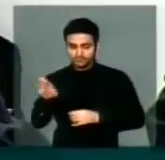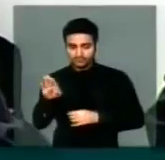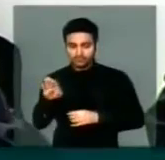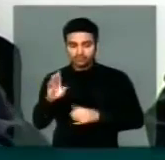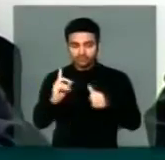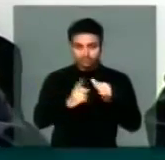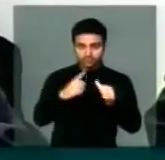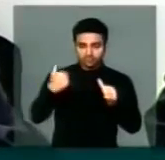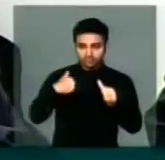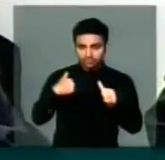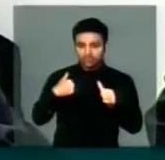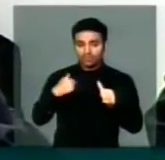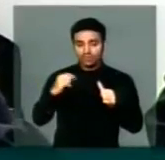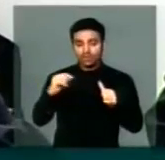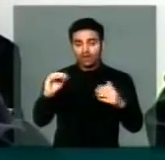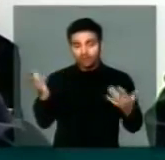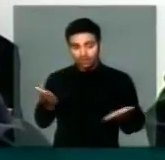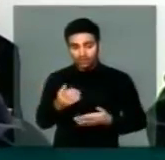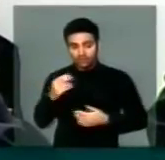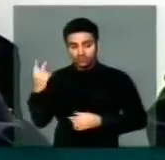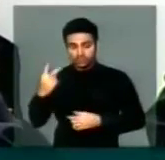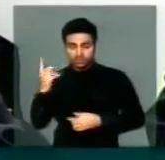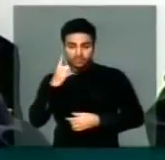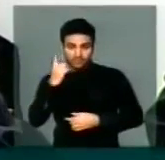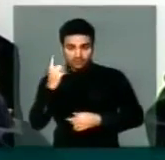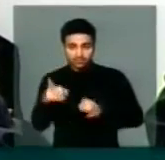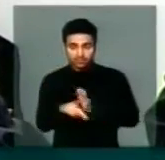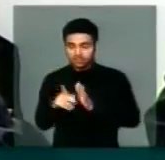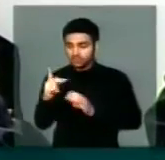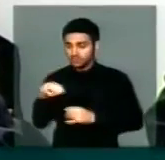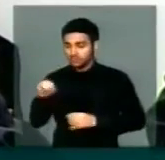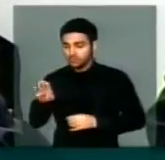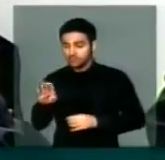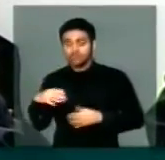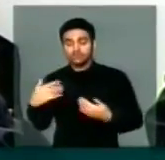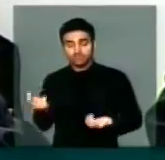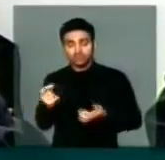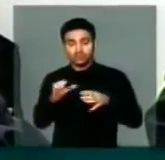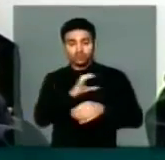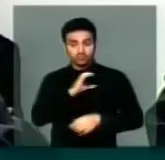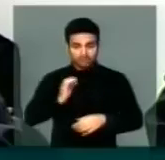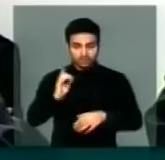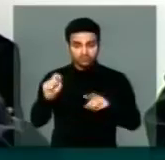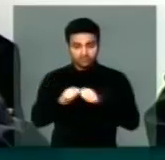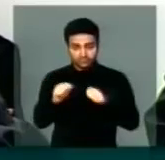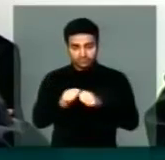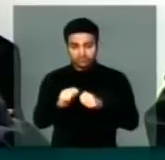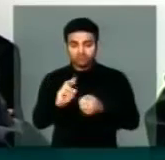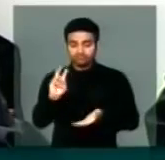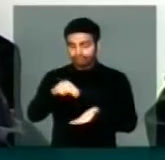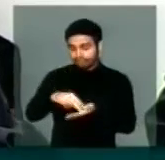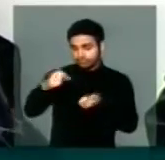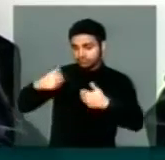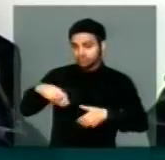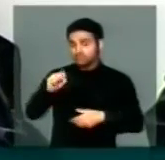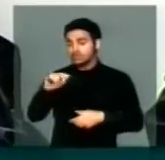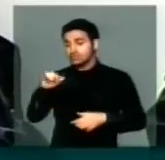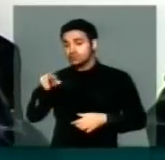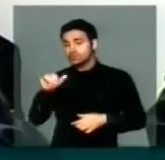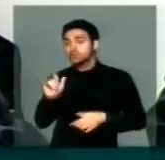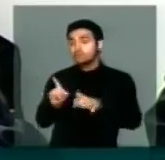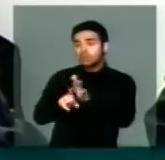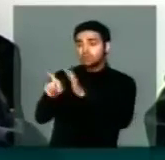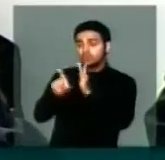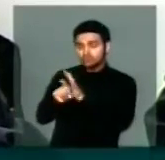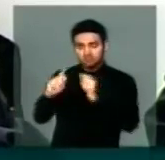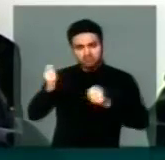por mim, agora já passa a ser por 2 deputados do PMDB. Que esta comissão fez questionamentos à Petrobras sobre a Samsung, o que pode